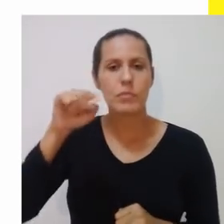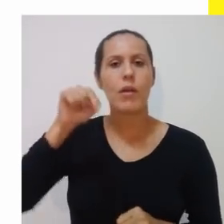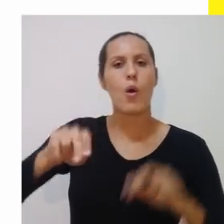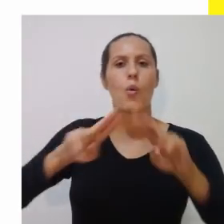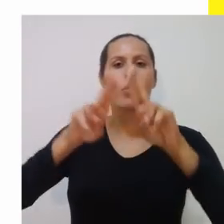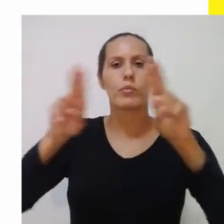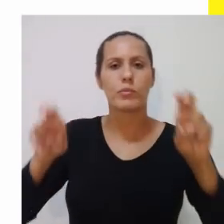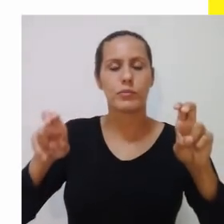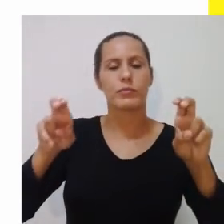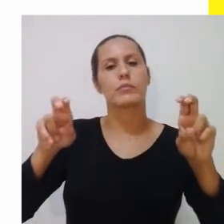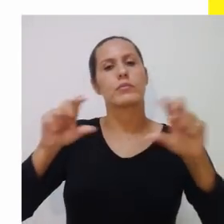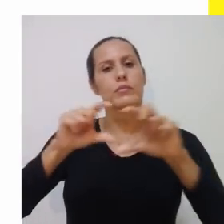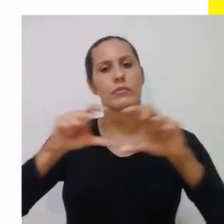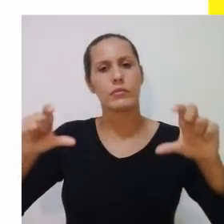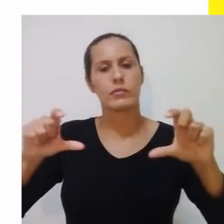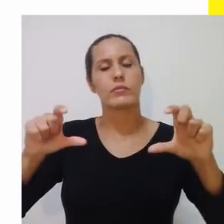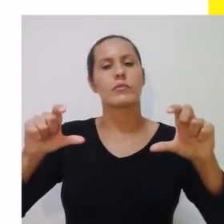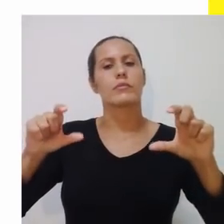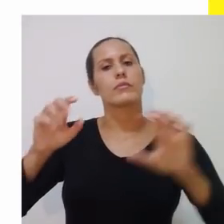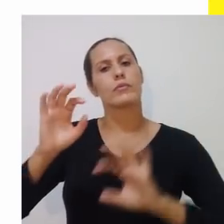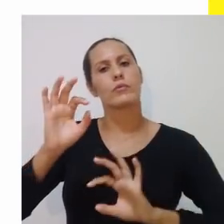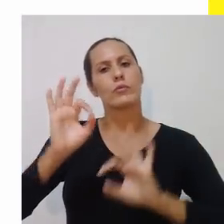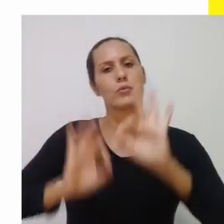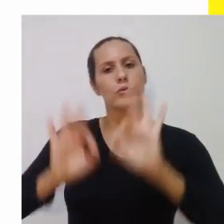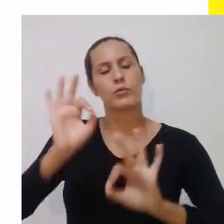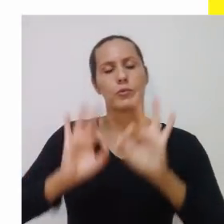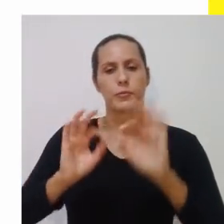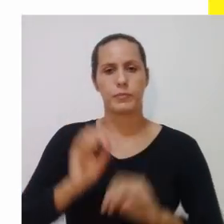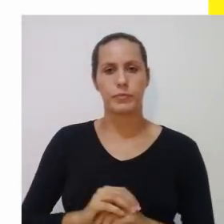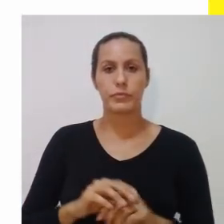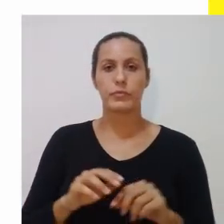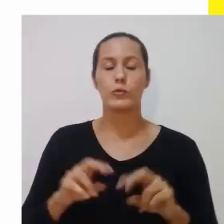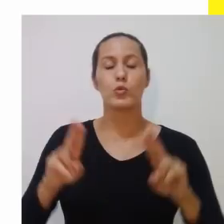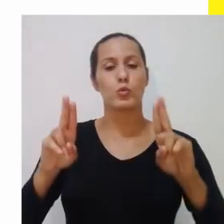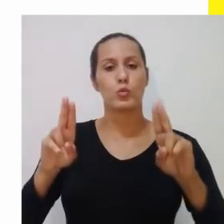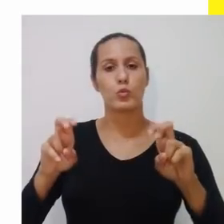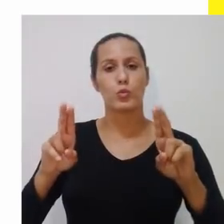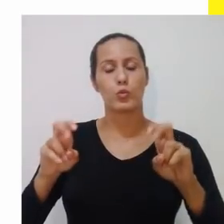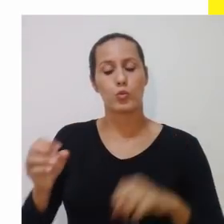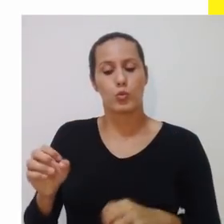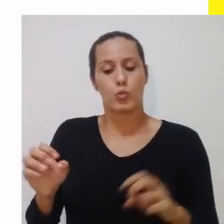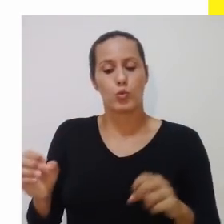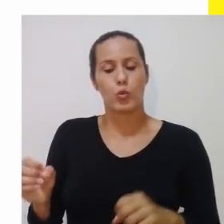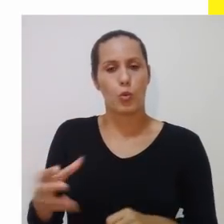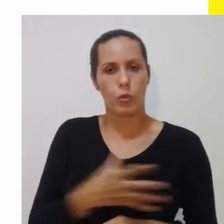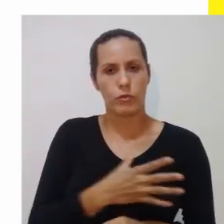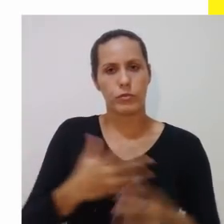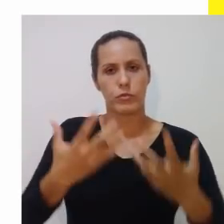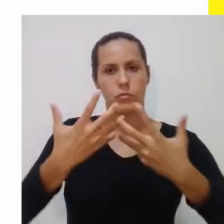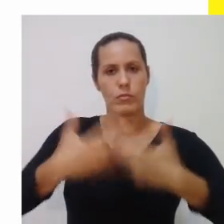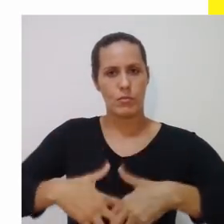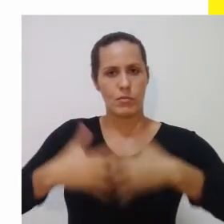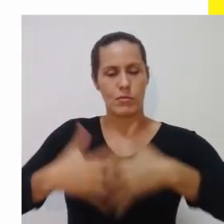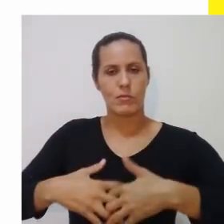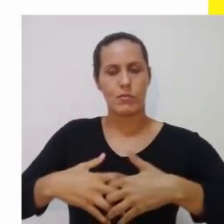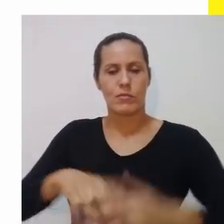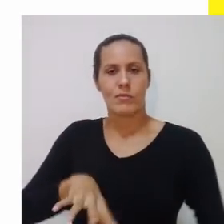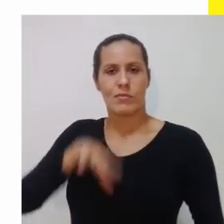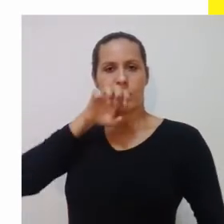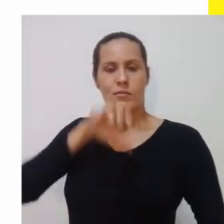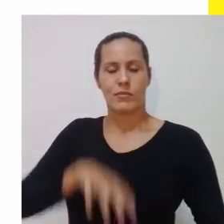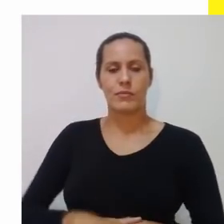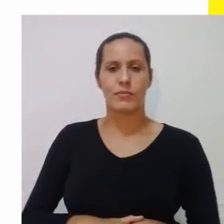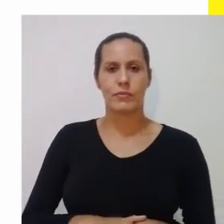é essa do desenvolvimento e da produção desse novo equipamento. Então, para fechar,